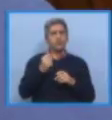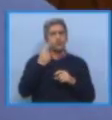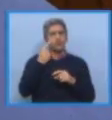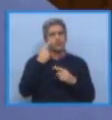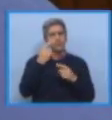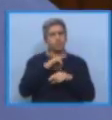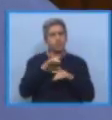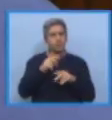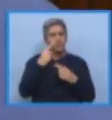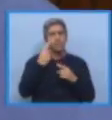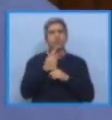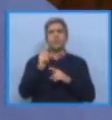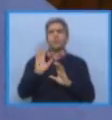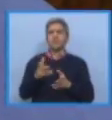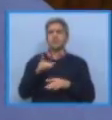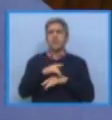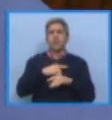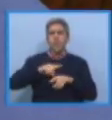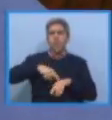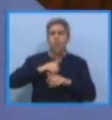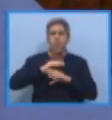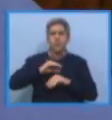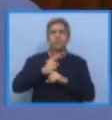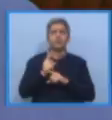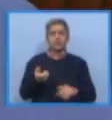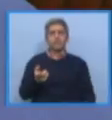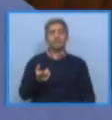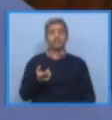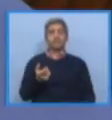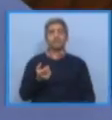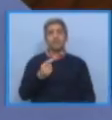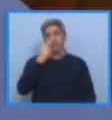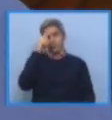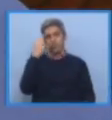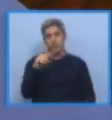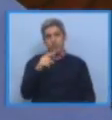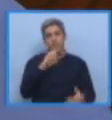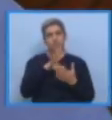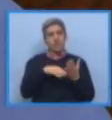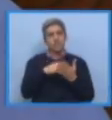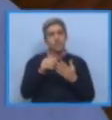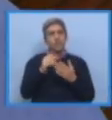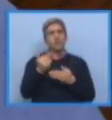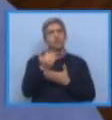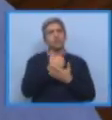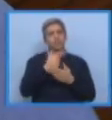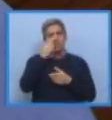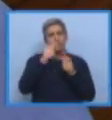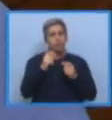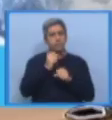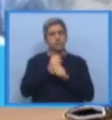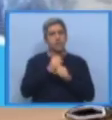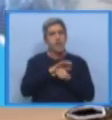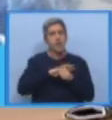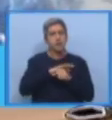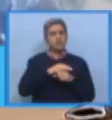é necessário um médico fazer tantas horas extraordinárias? Já há muitos anos que há uma dificuldade de planeamento dos recursos da saúde. O planeamento não é feito